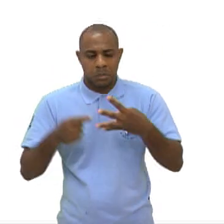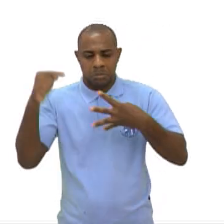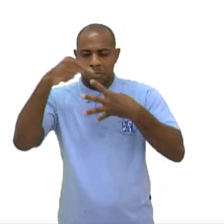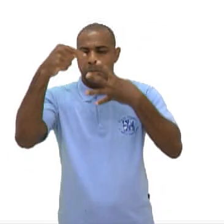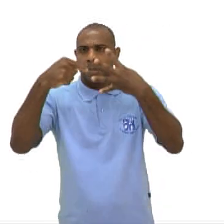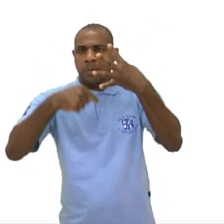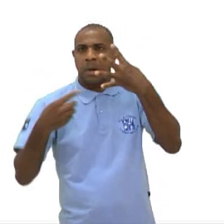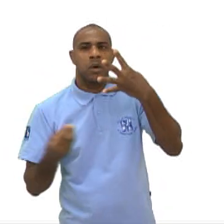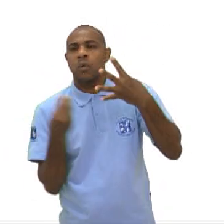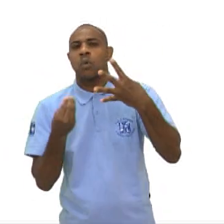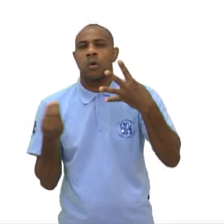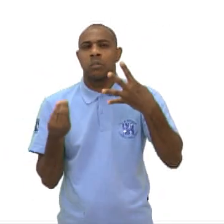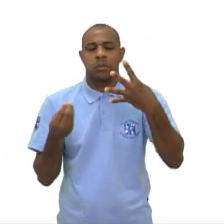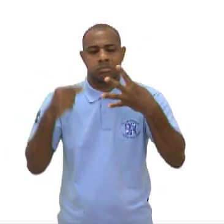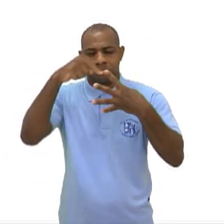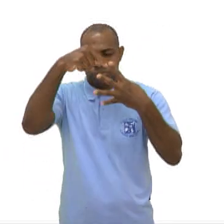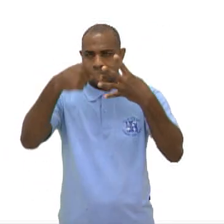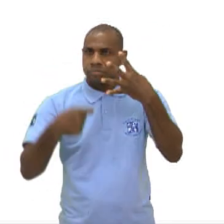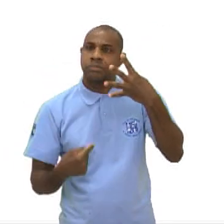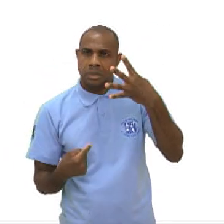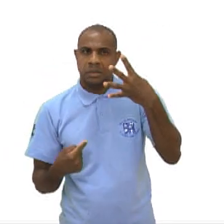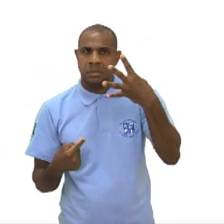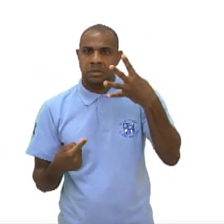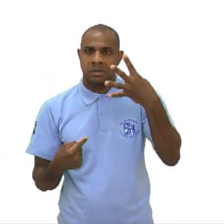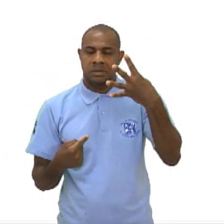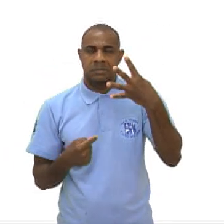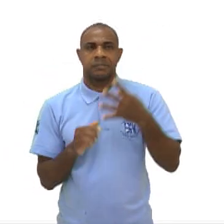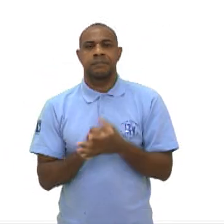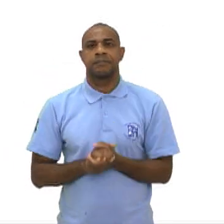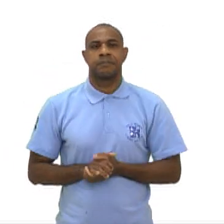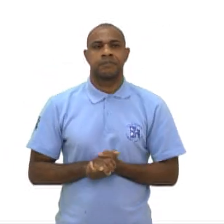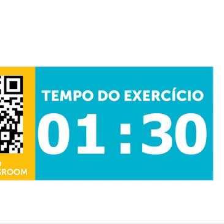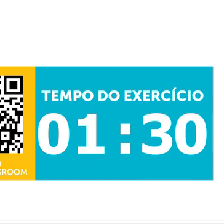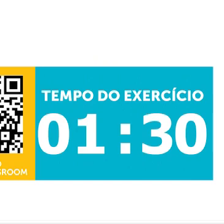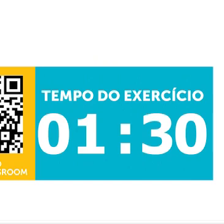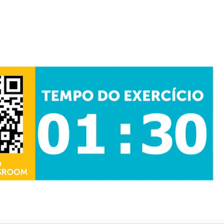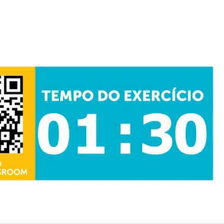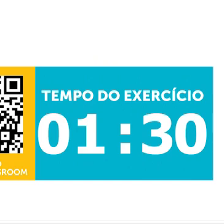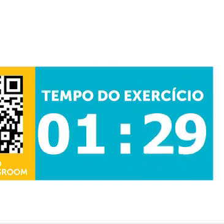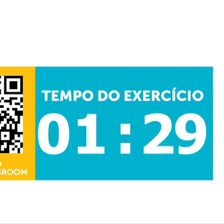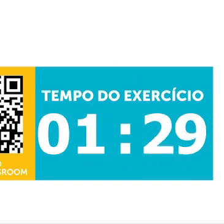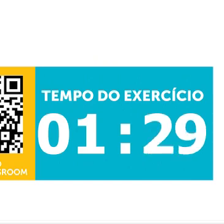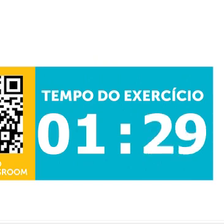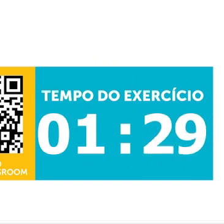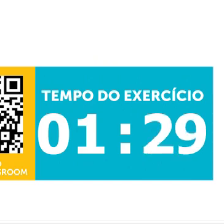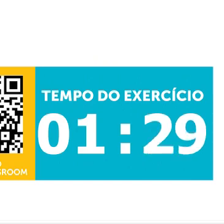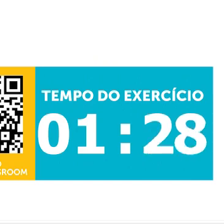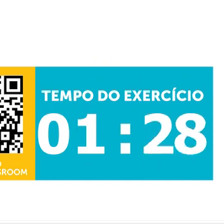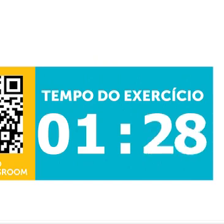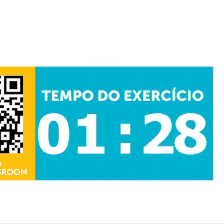da fotossíntese. Ou ainda a letra D, da respiração das plantas.